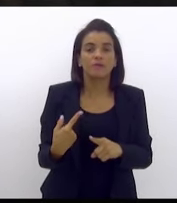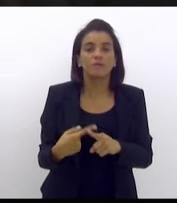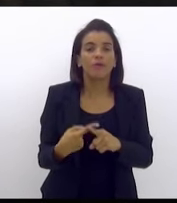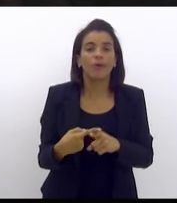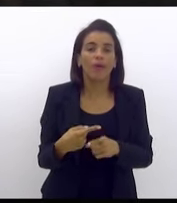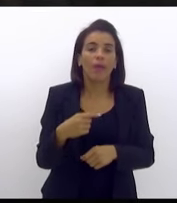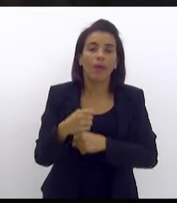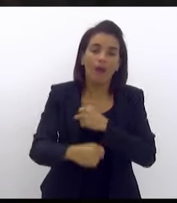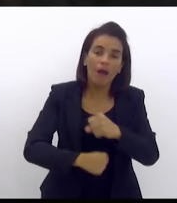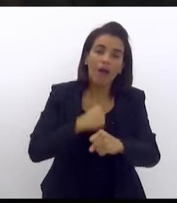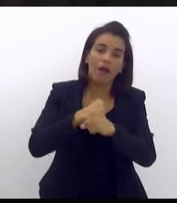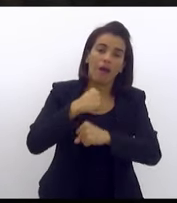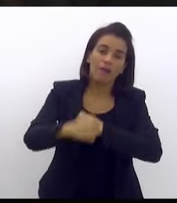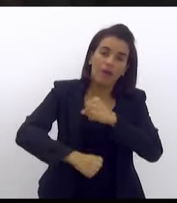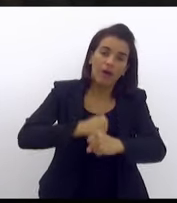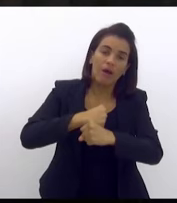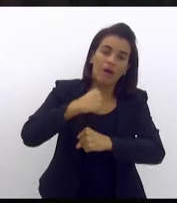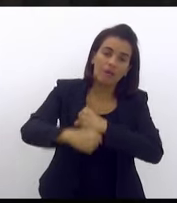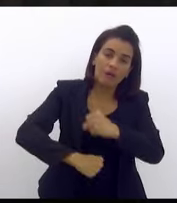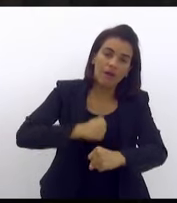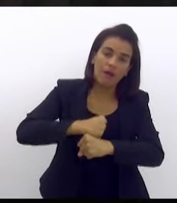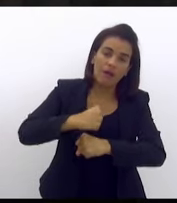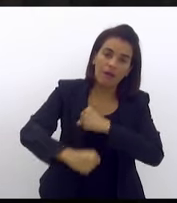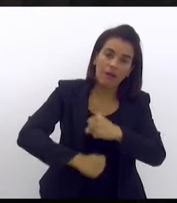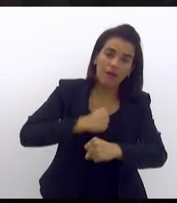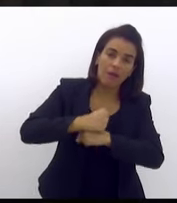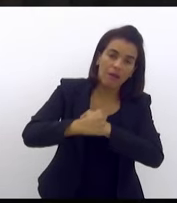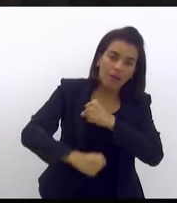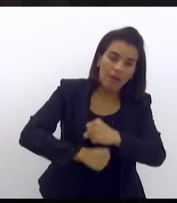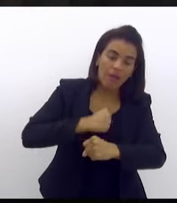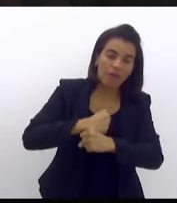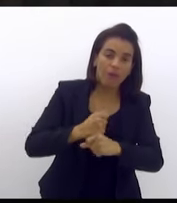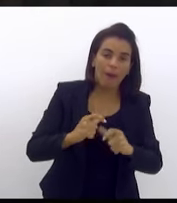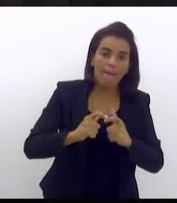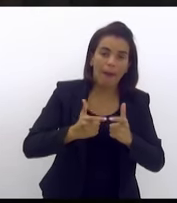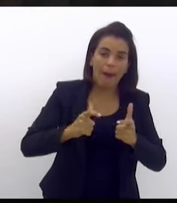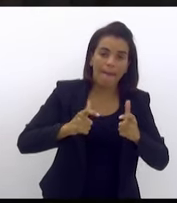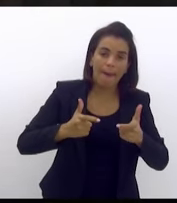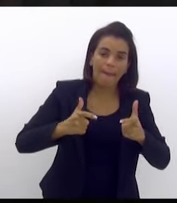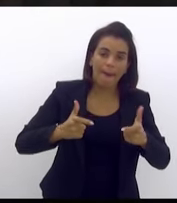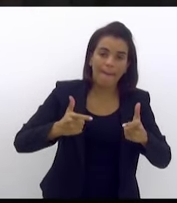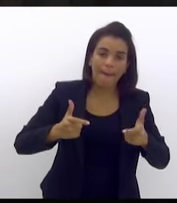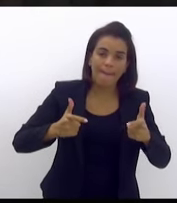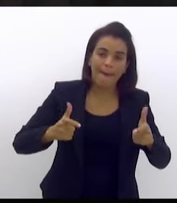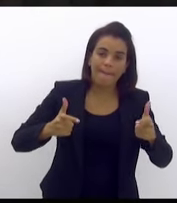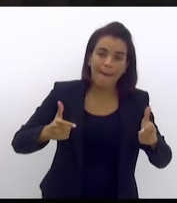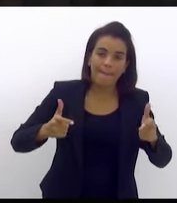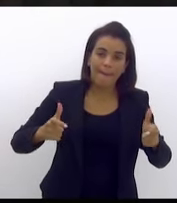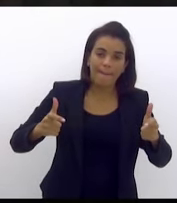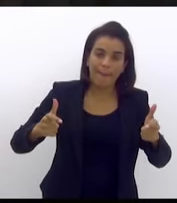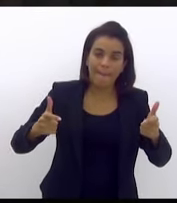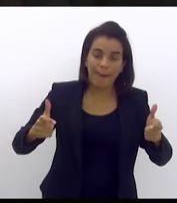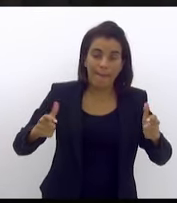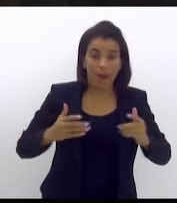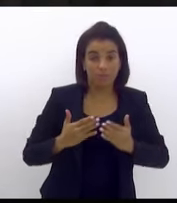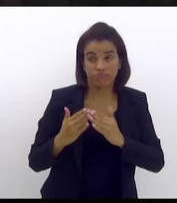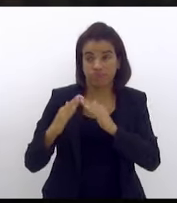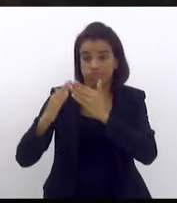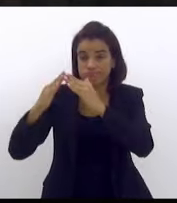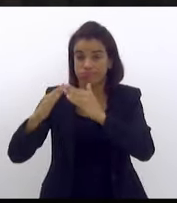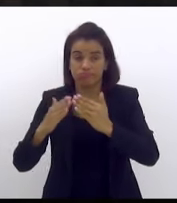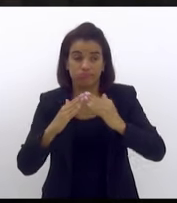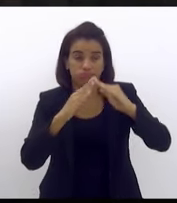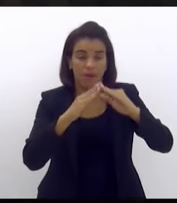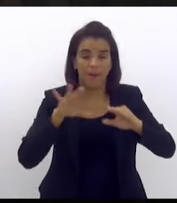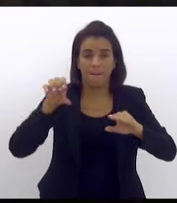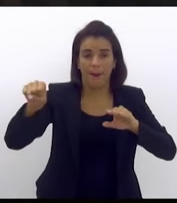entra ano e sai ano, só faz aumentar o volume de comunidades